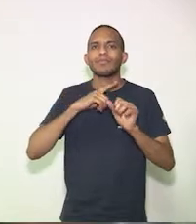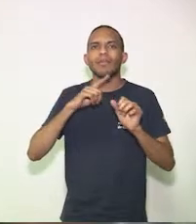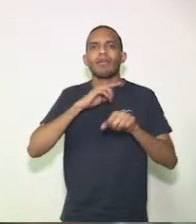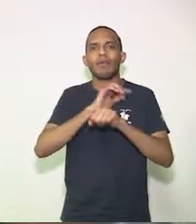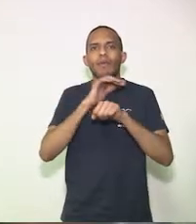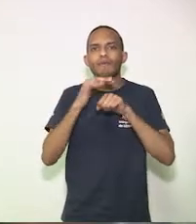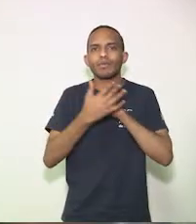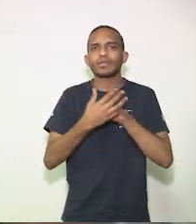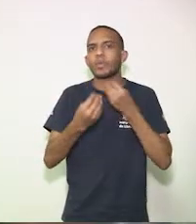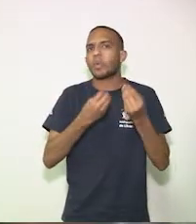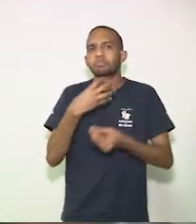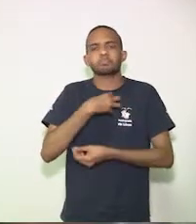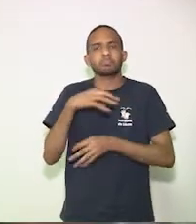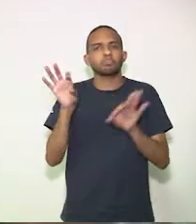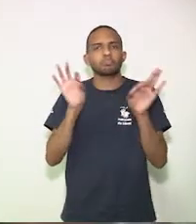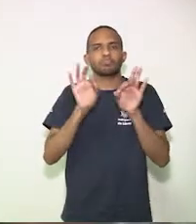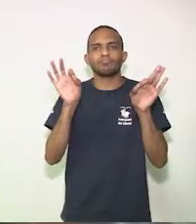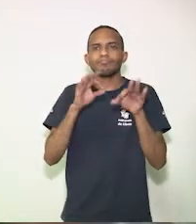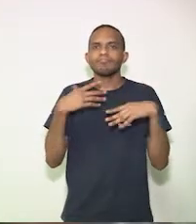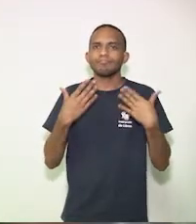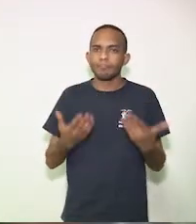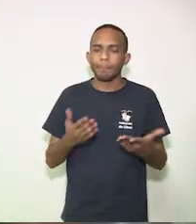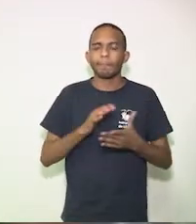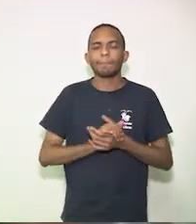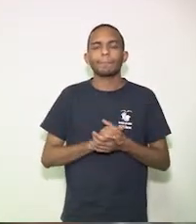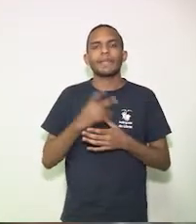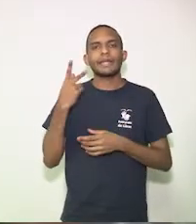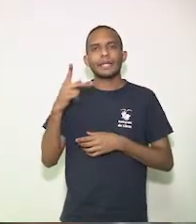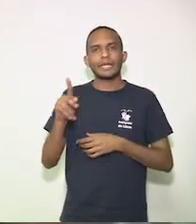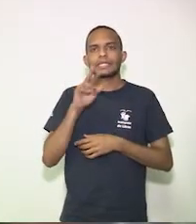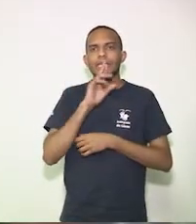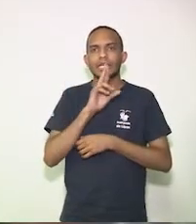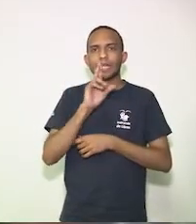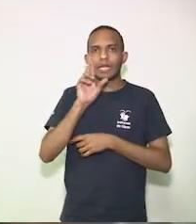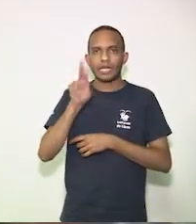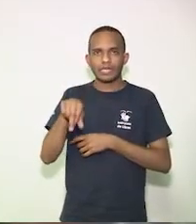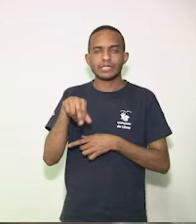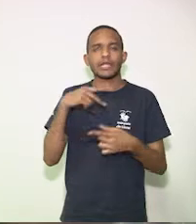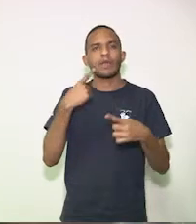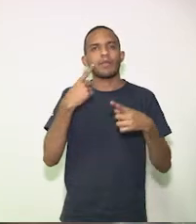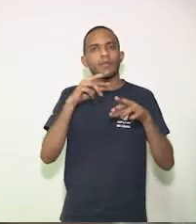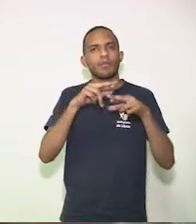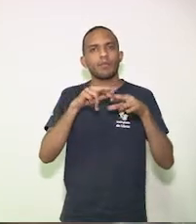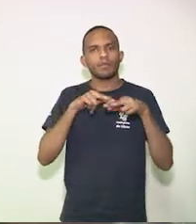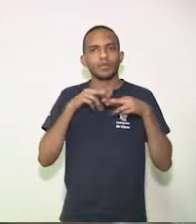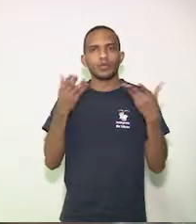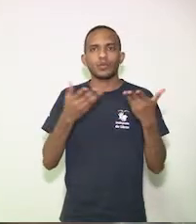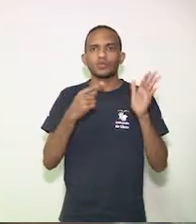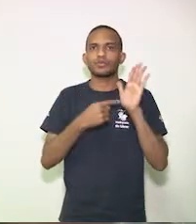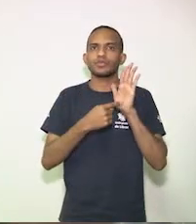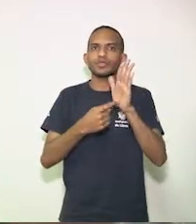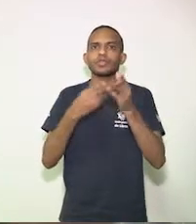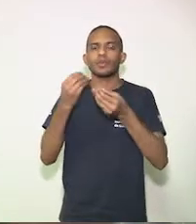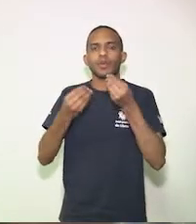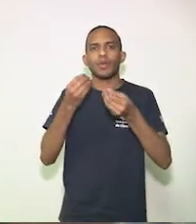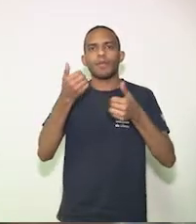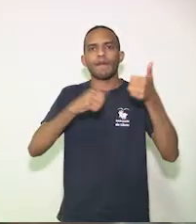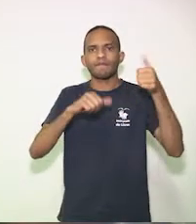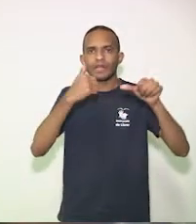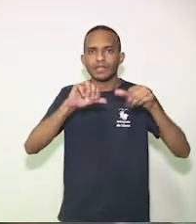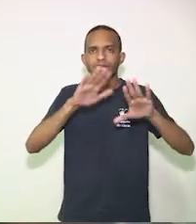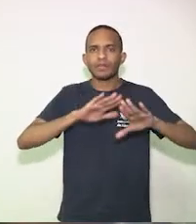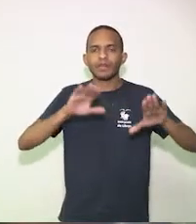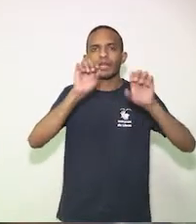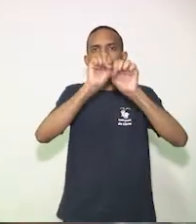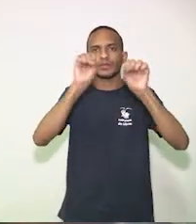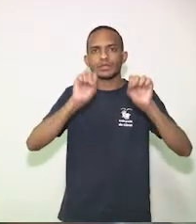ter Covid de forma assintomática. Essa é a razão da gente estar trazendo um pouco da